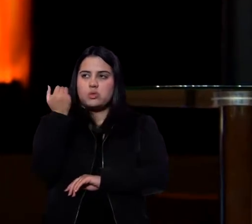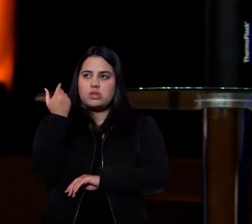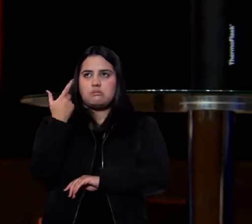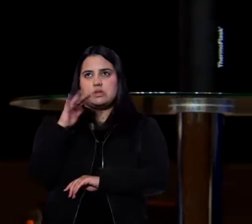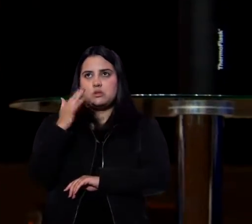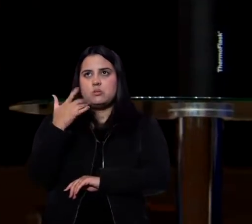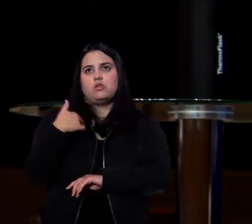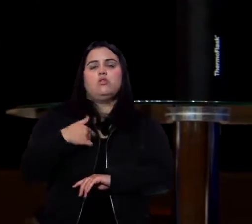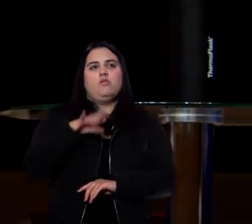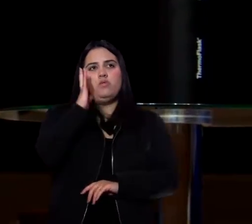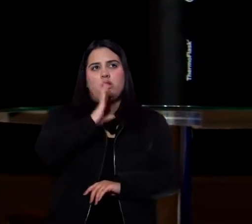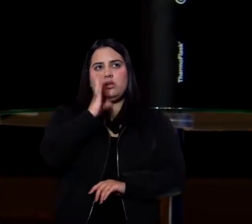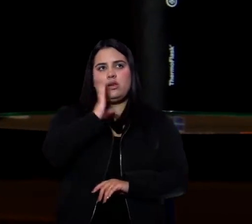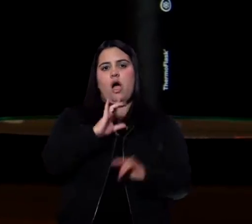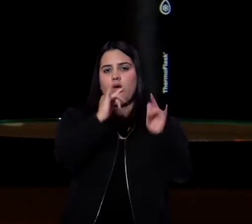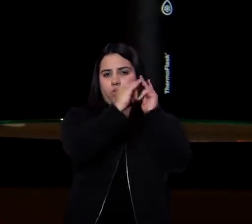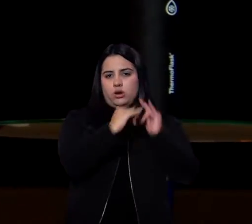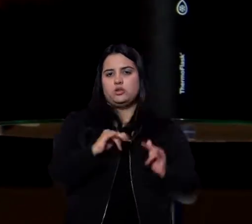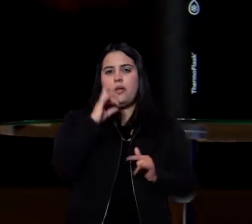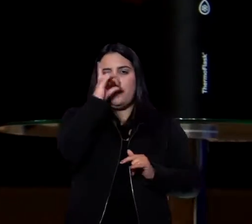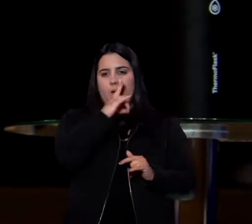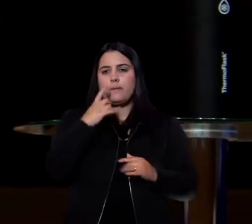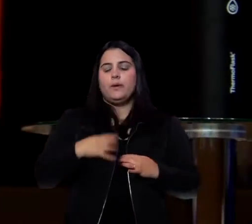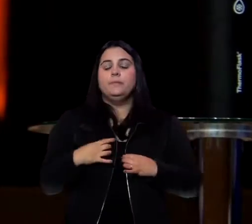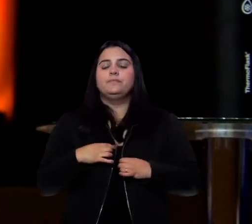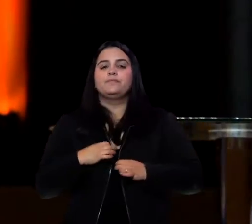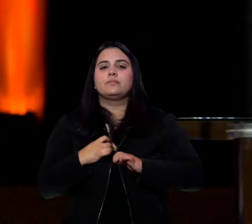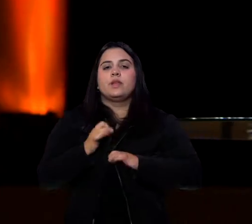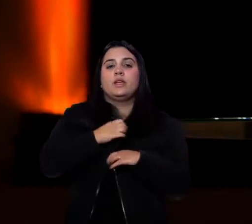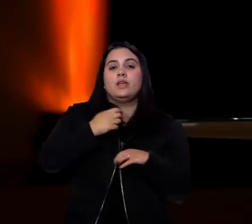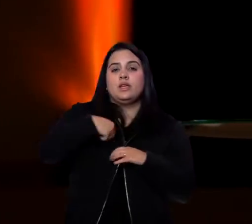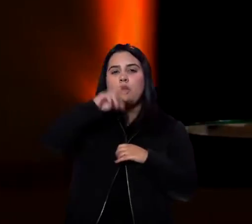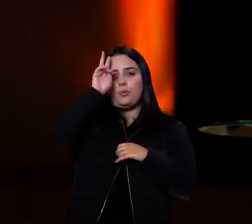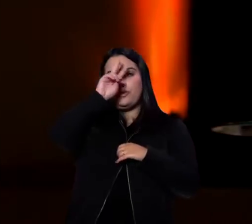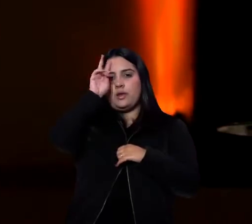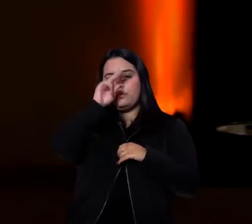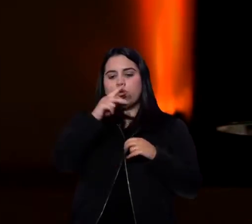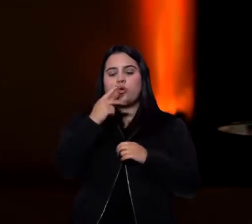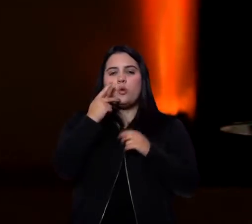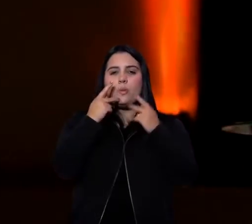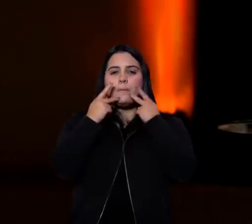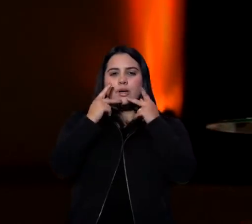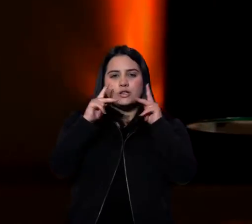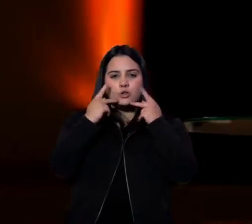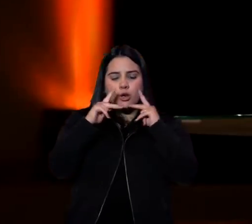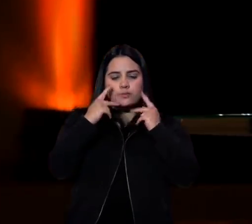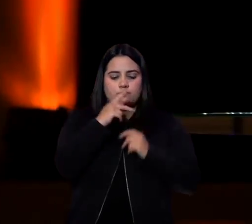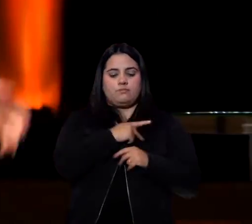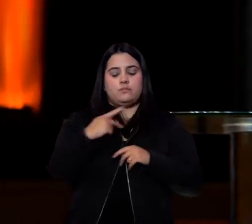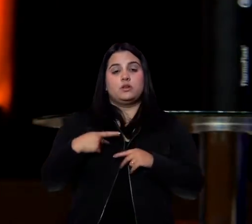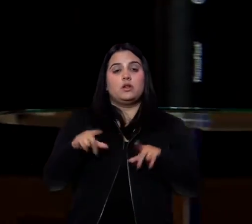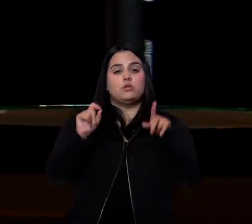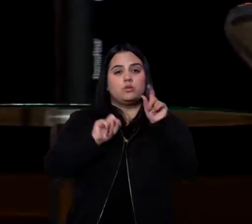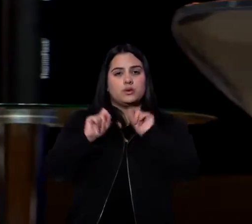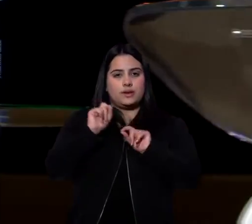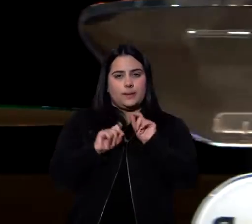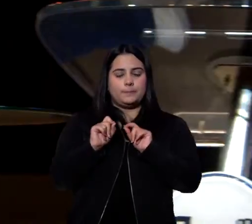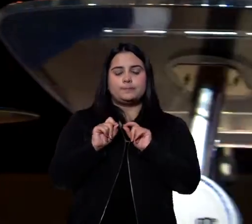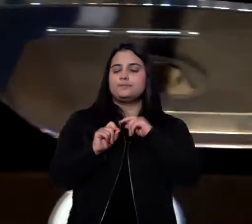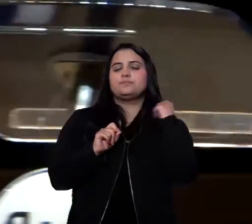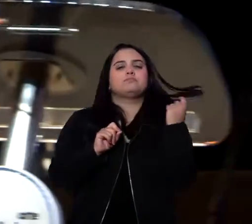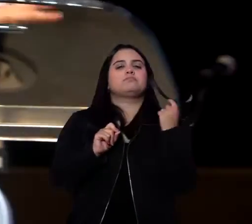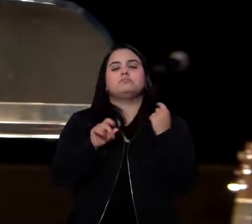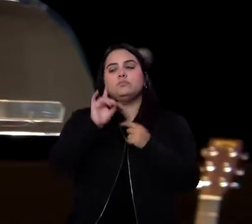legal, foi sábado e domingo, assim, e tudo mais. E eu lembro que o pastor estava pregando domingo de manhã. Ele começou a falar sobre a gente ter um coração